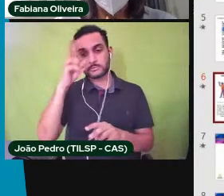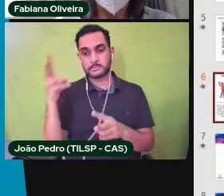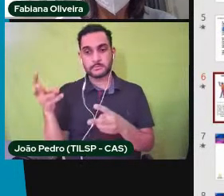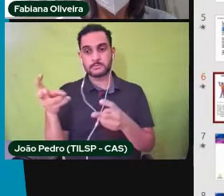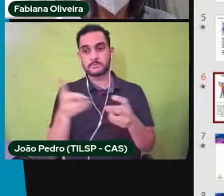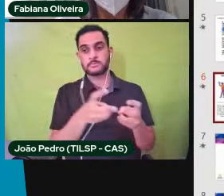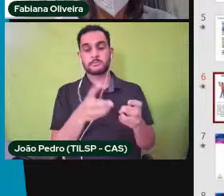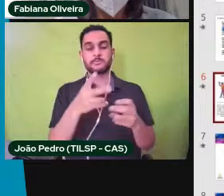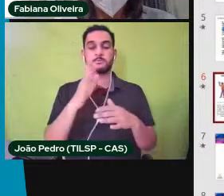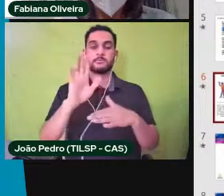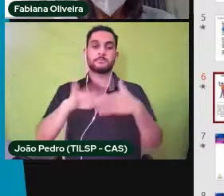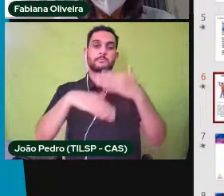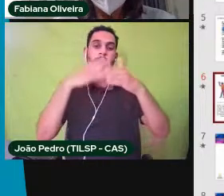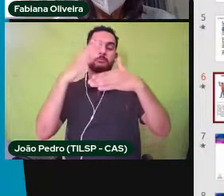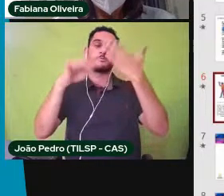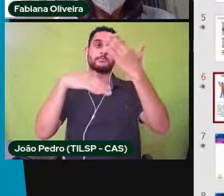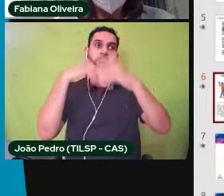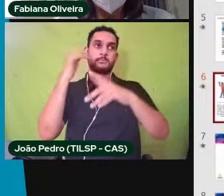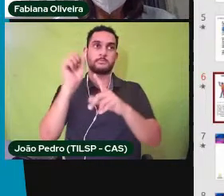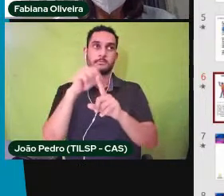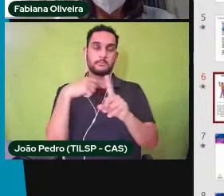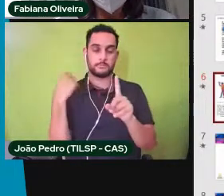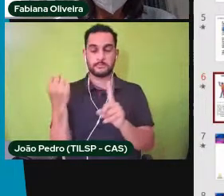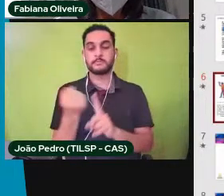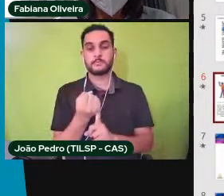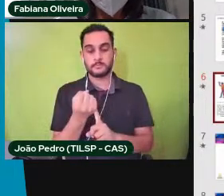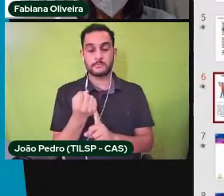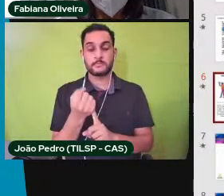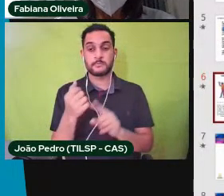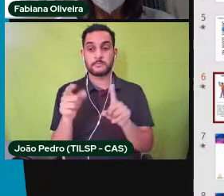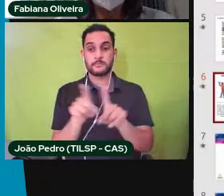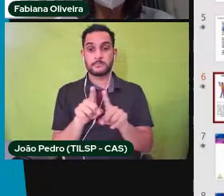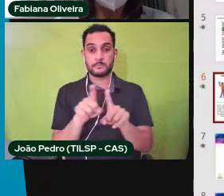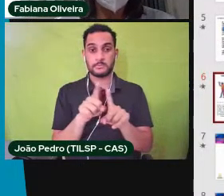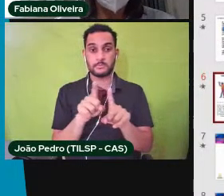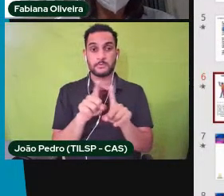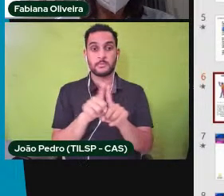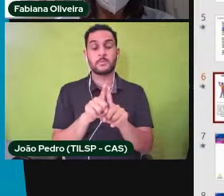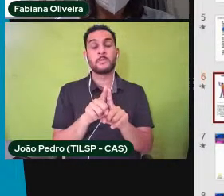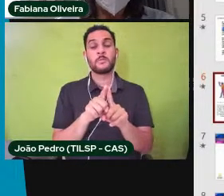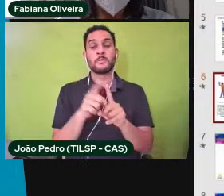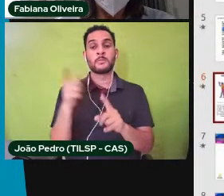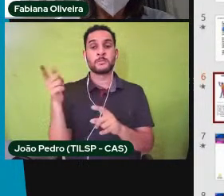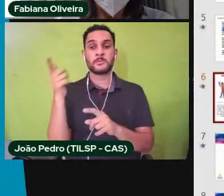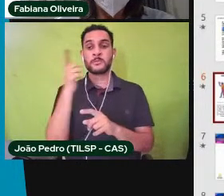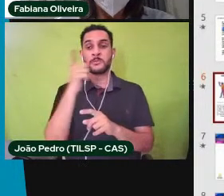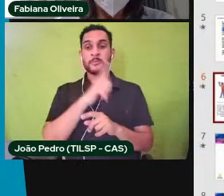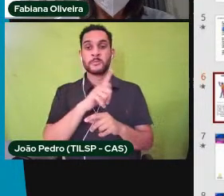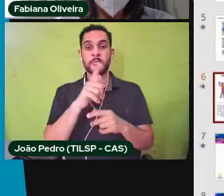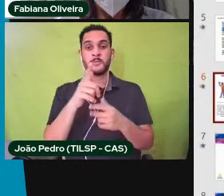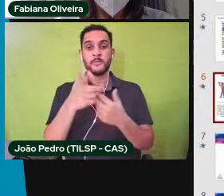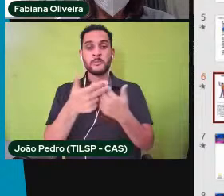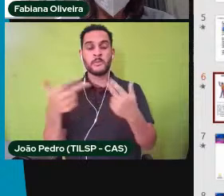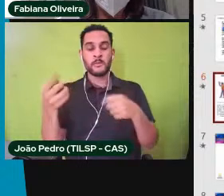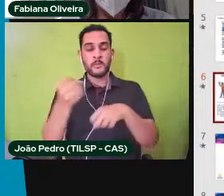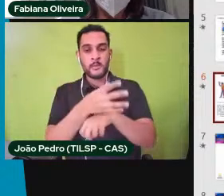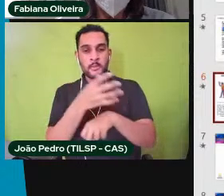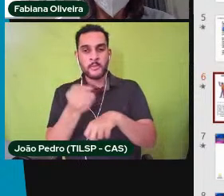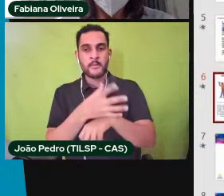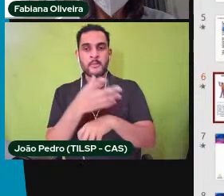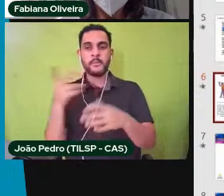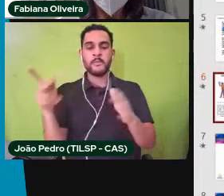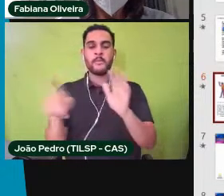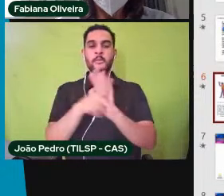do desenvolvimento da nação e da criação de potenciais para a ação humana, por